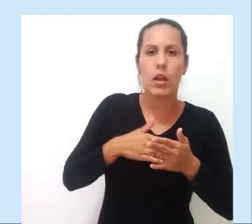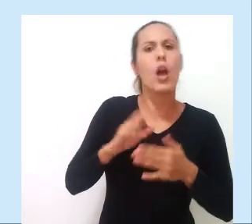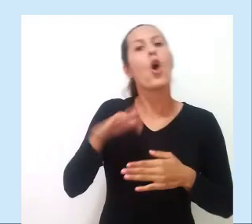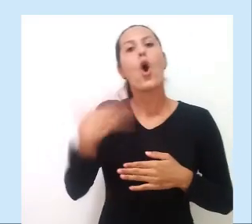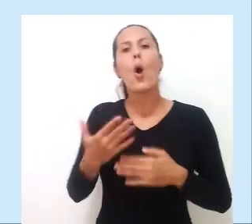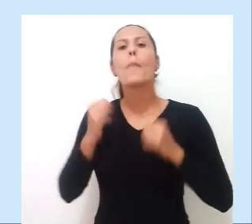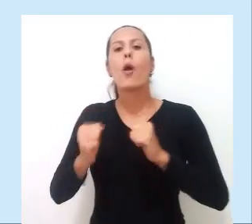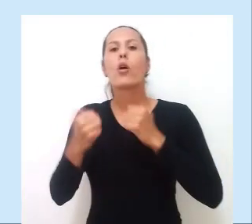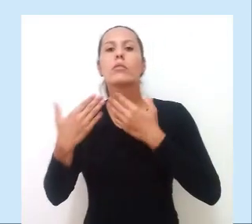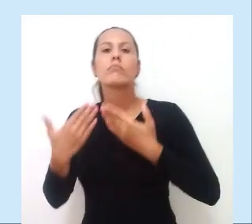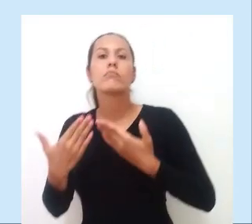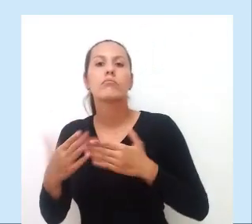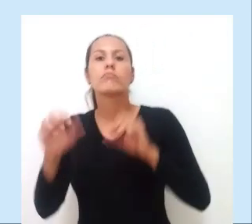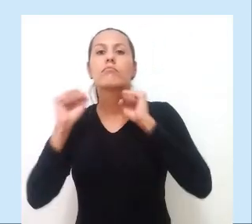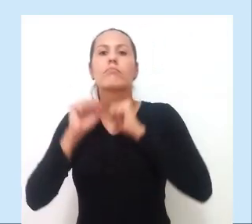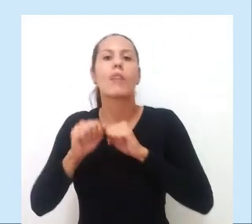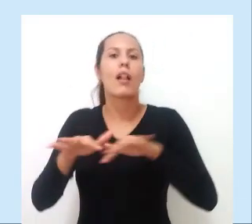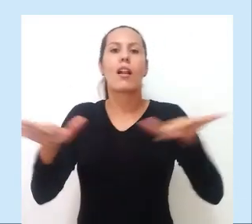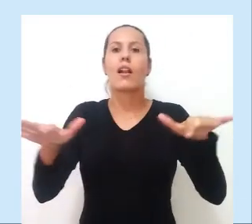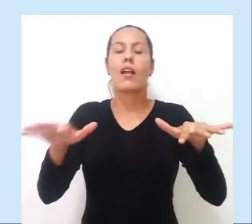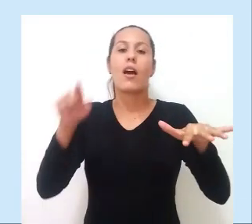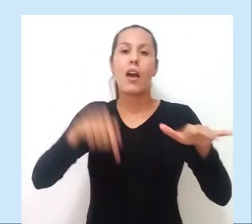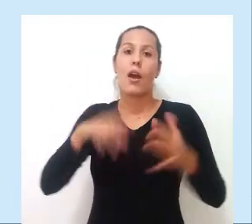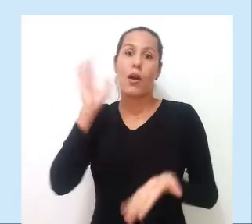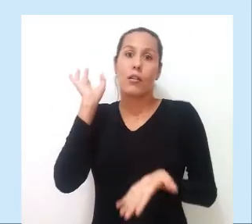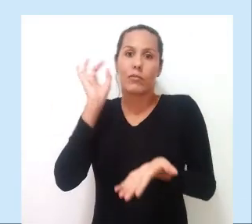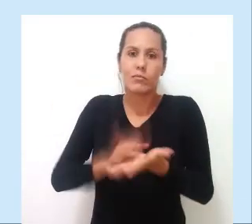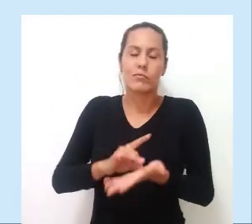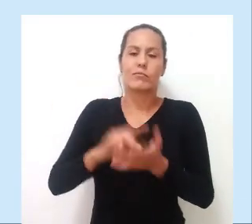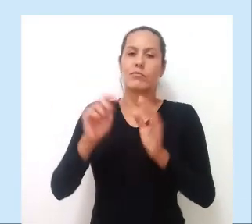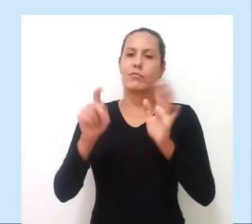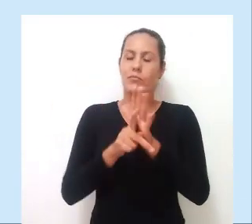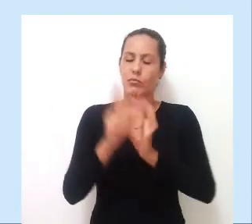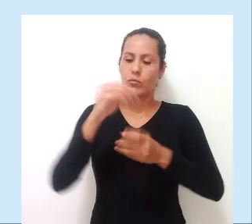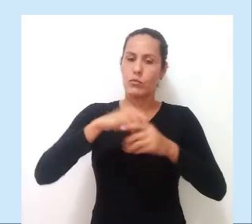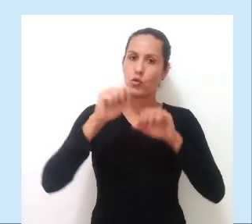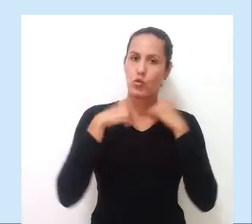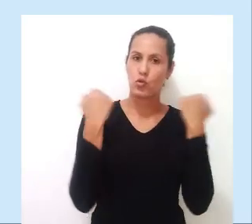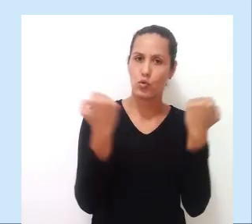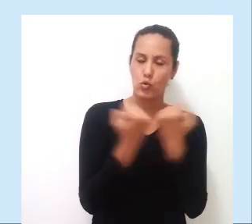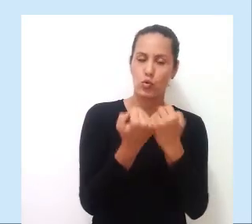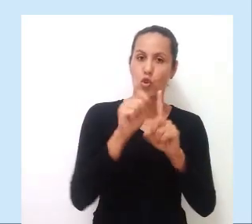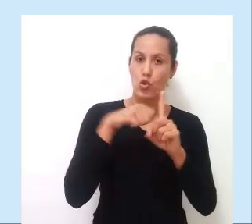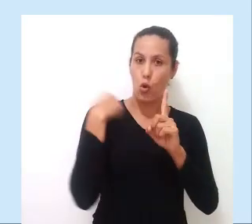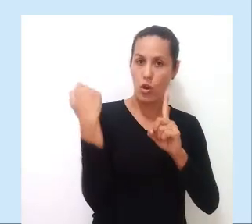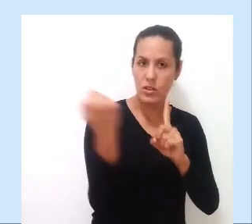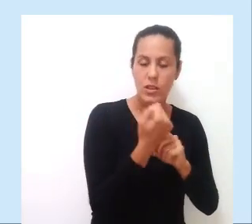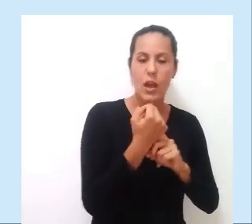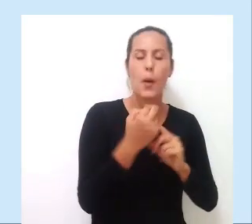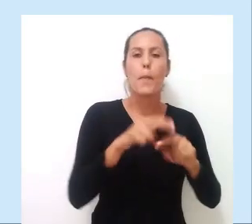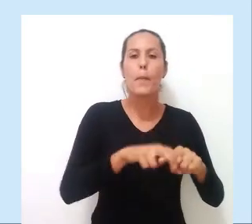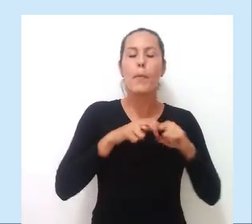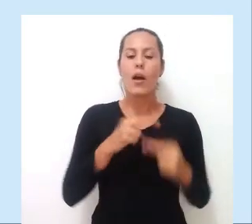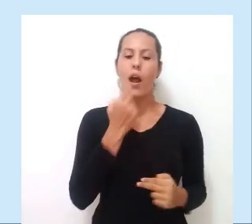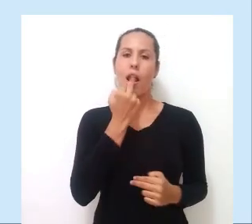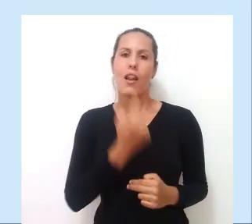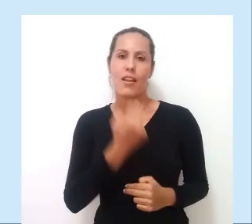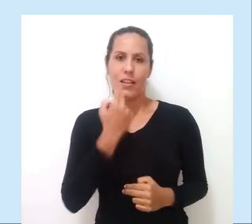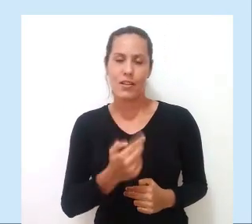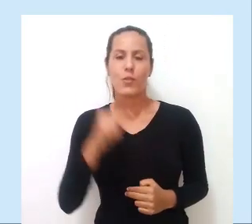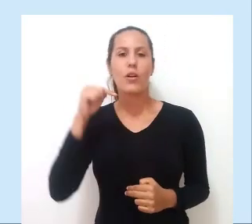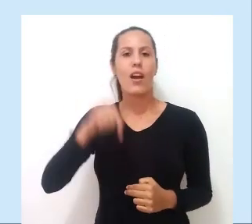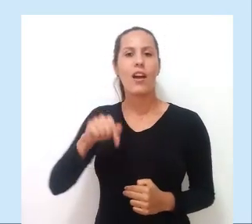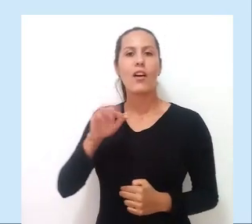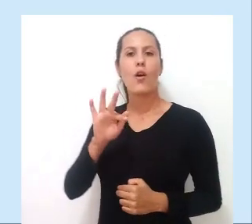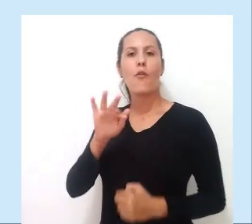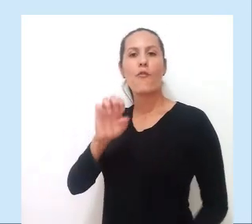pode se tornar pública. Trata-se de um fato social obtido através da língua e, por este motivo, é definido como